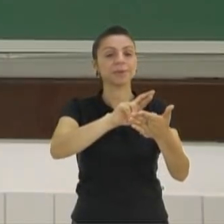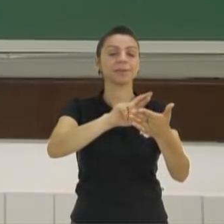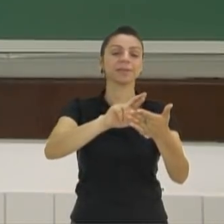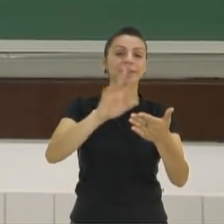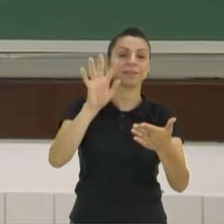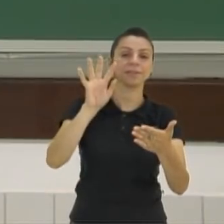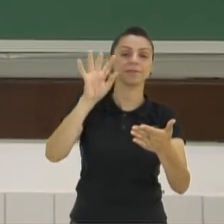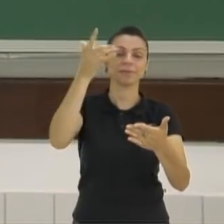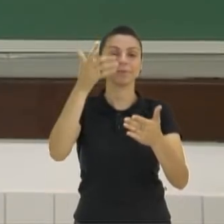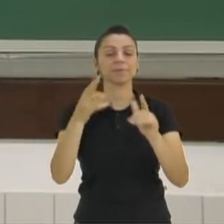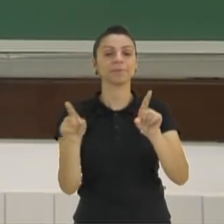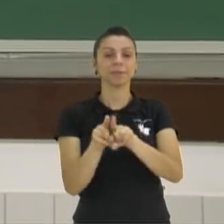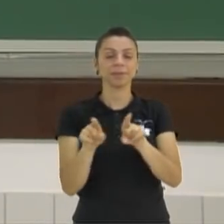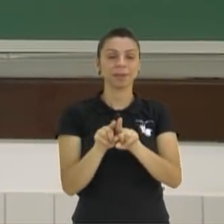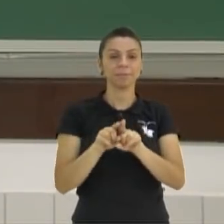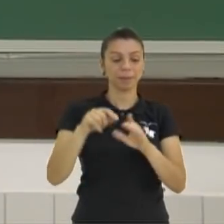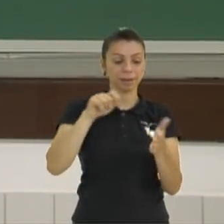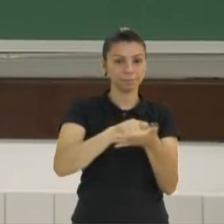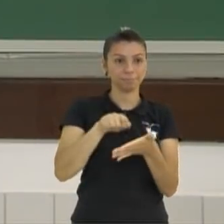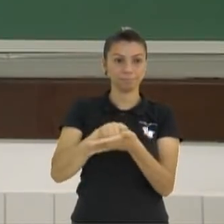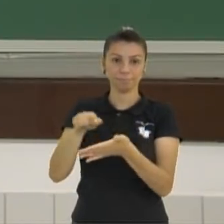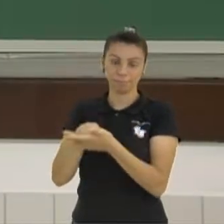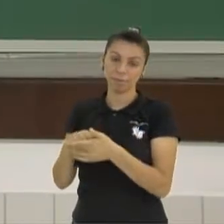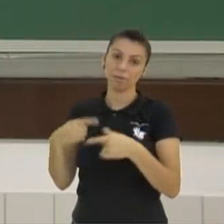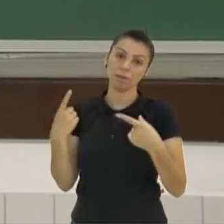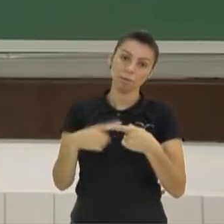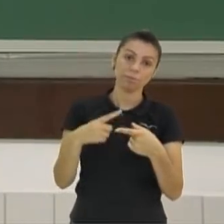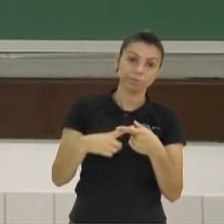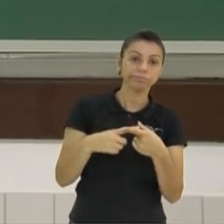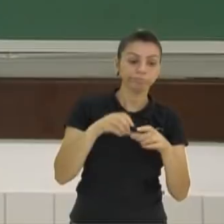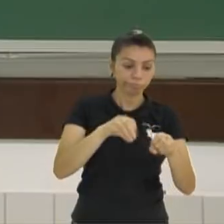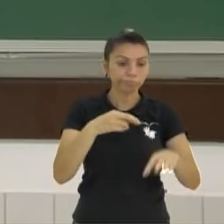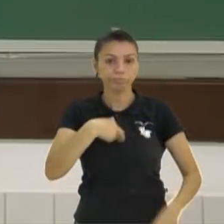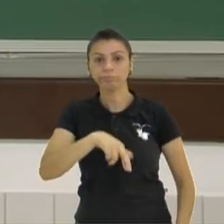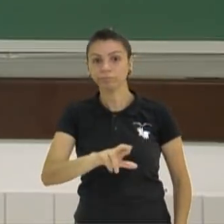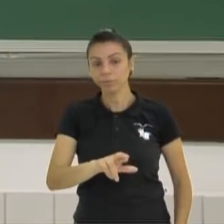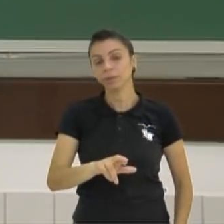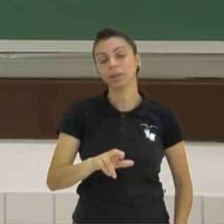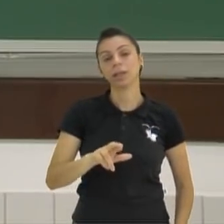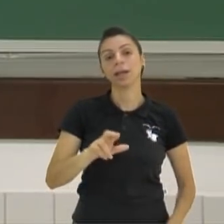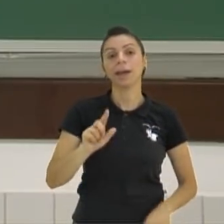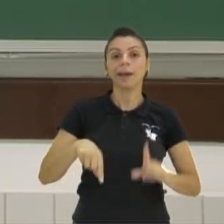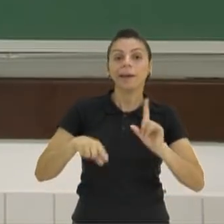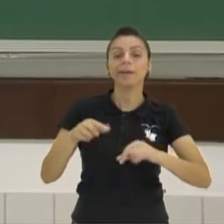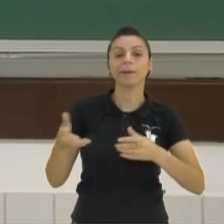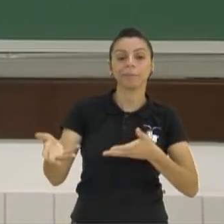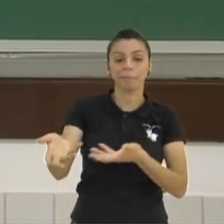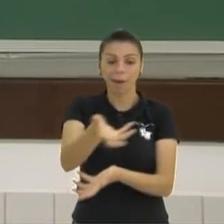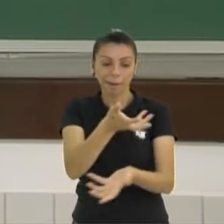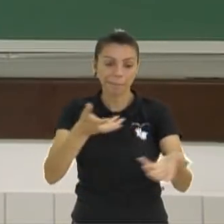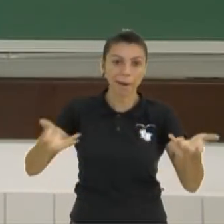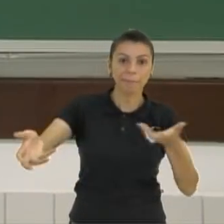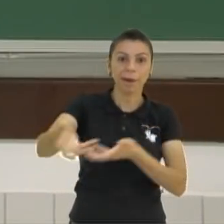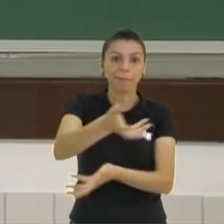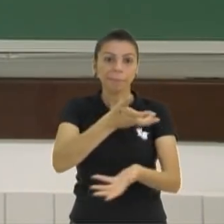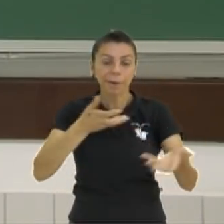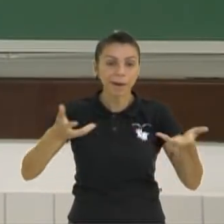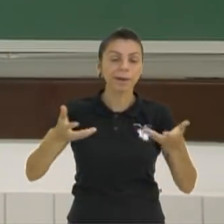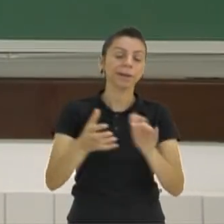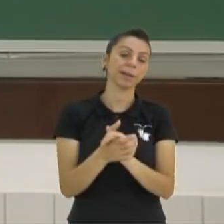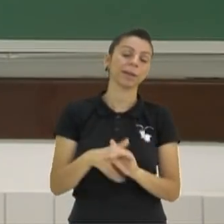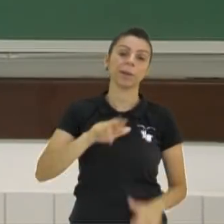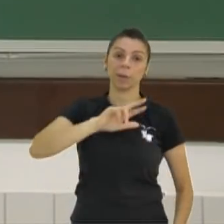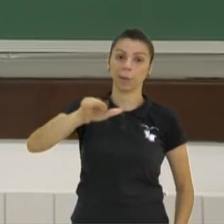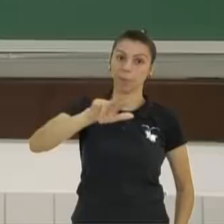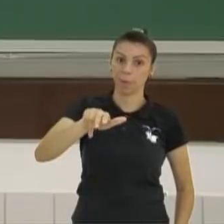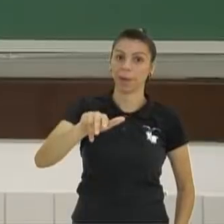e produção de textos. Afinal de contas, ensino religioso é muito interdisciplinar. Ah, importante, não é aula